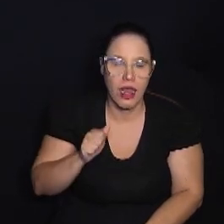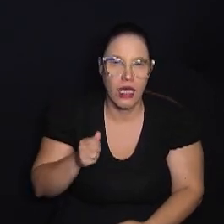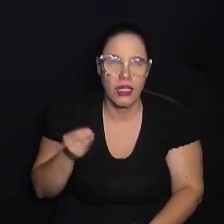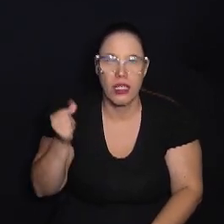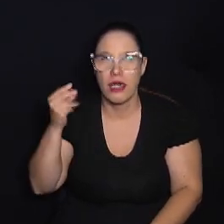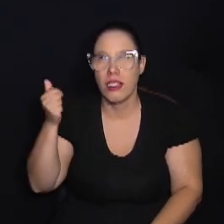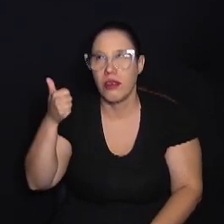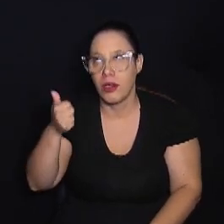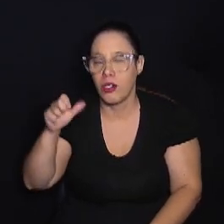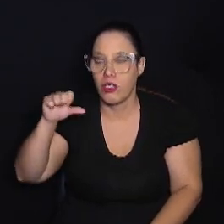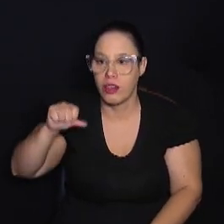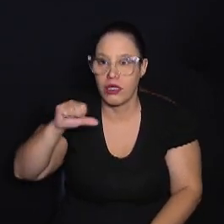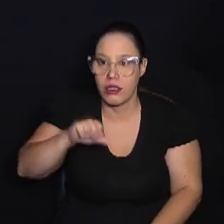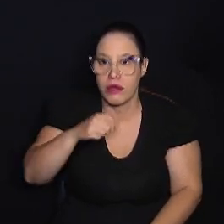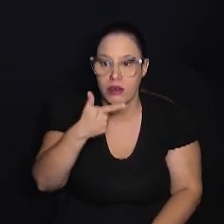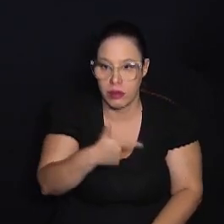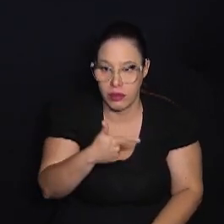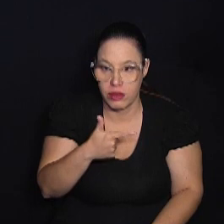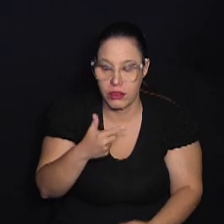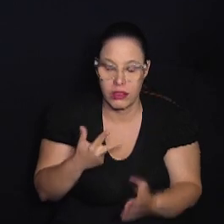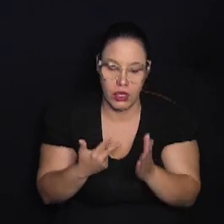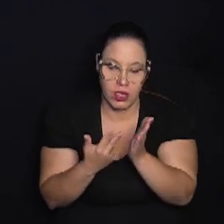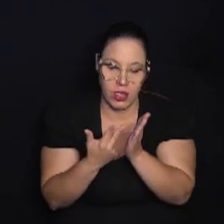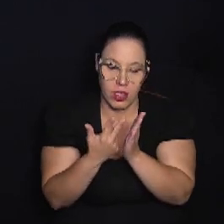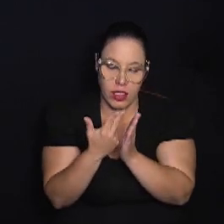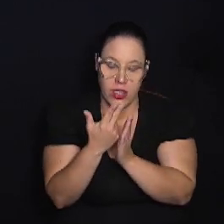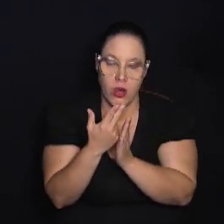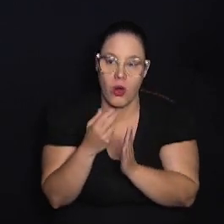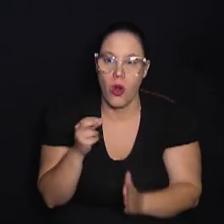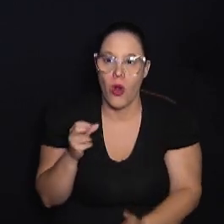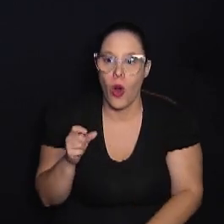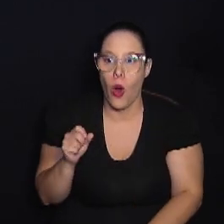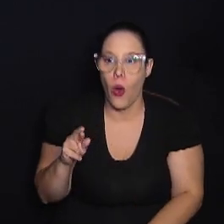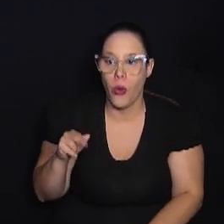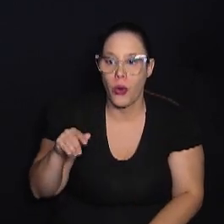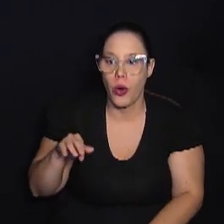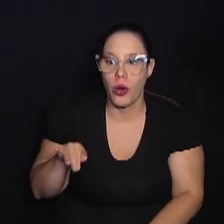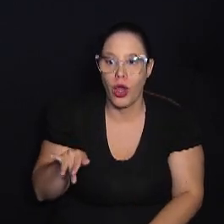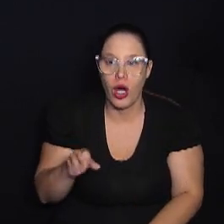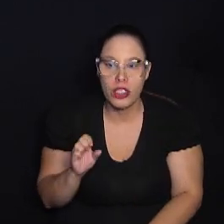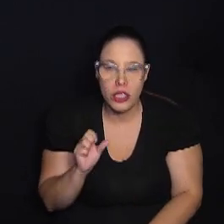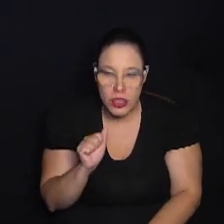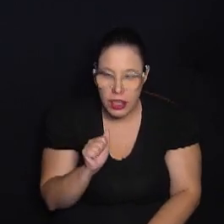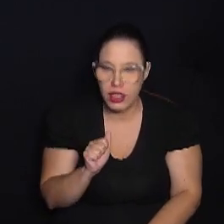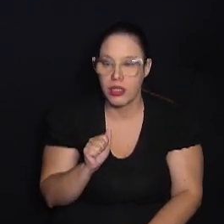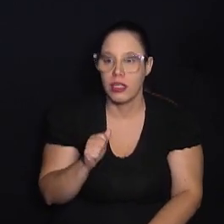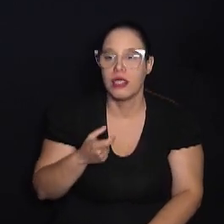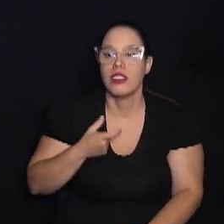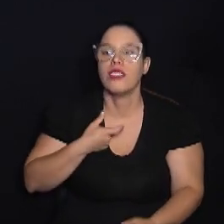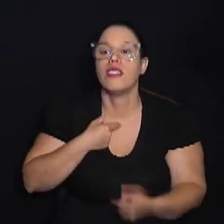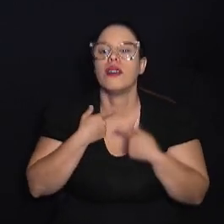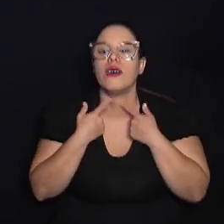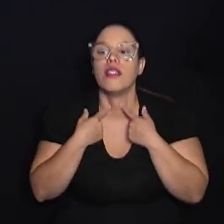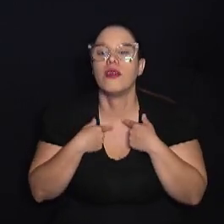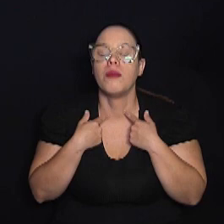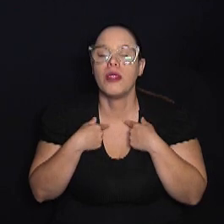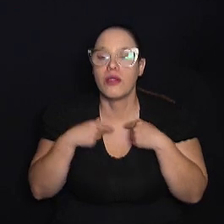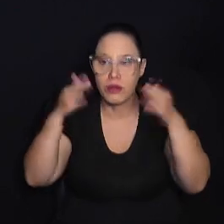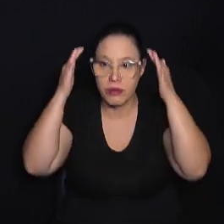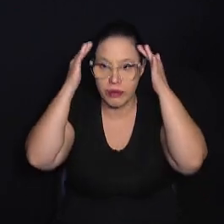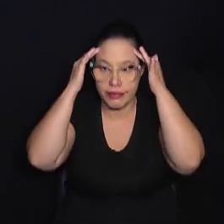1992, especialista em cirurgia oncológica e cirurgia de cabeça e pescoço e com atuação na